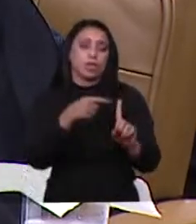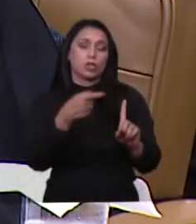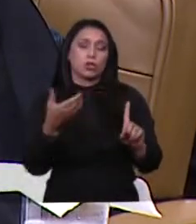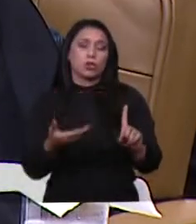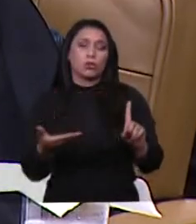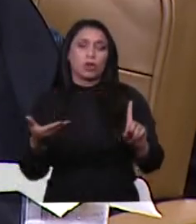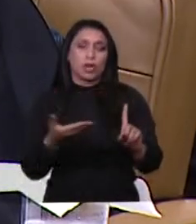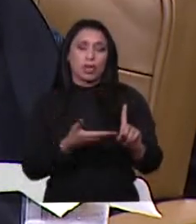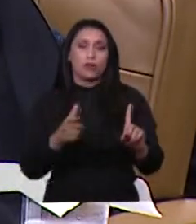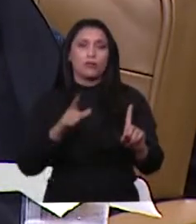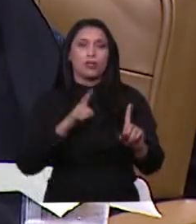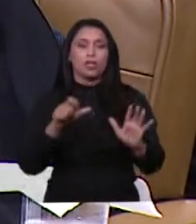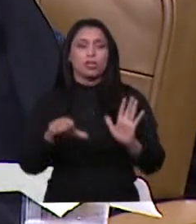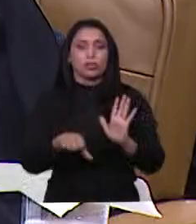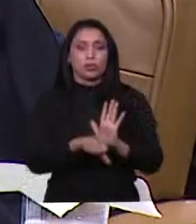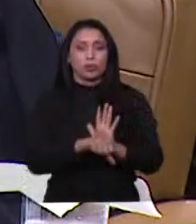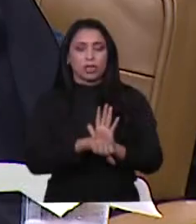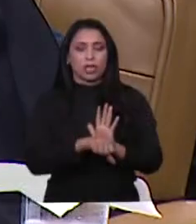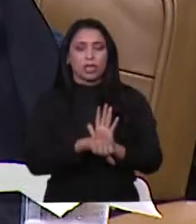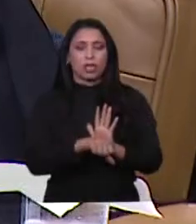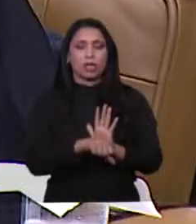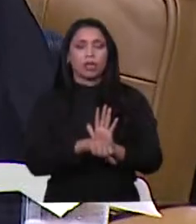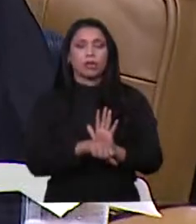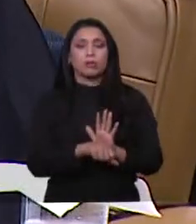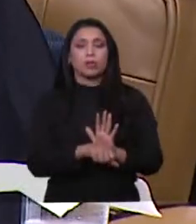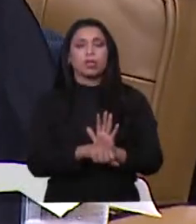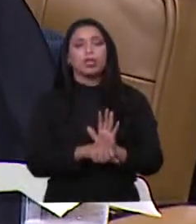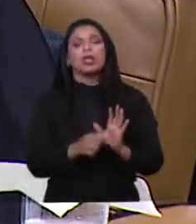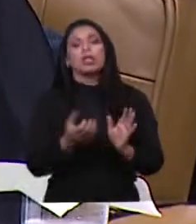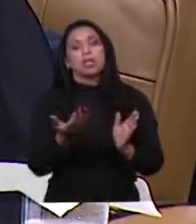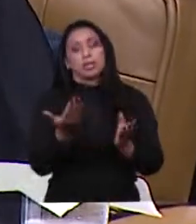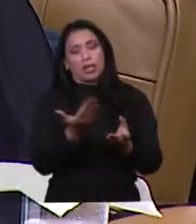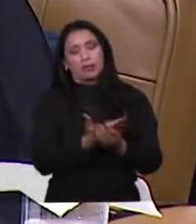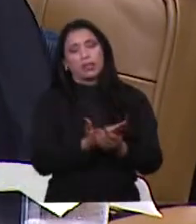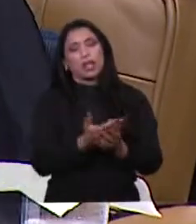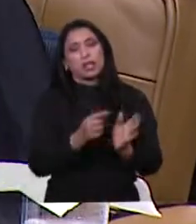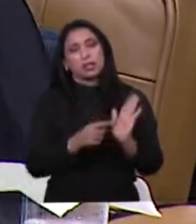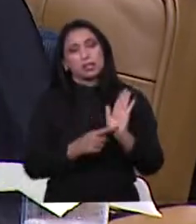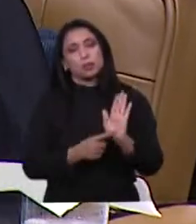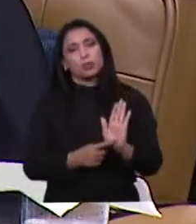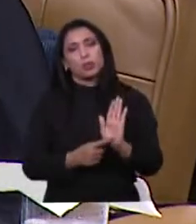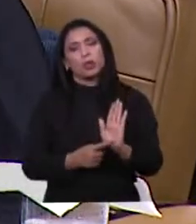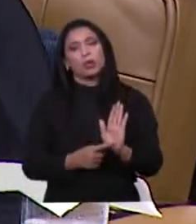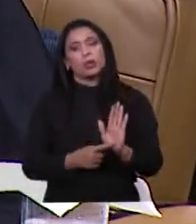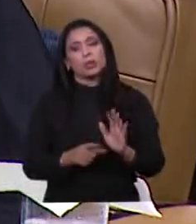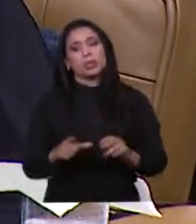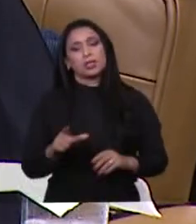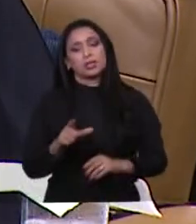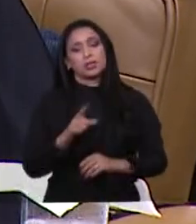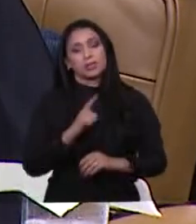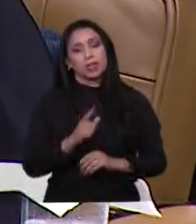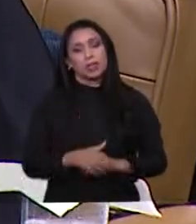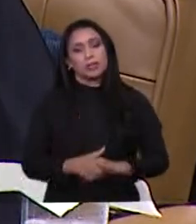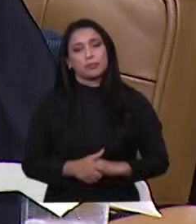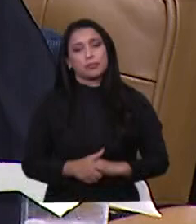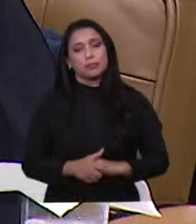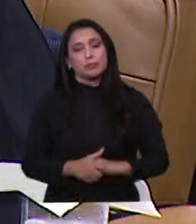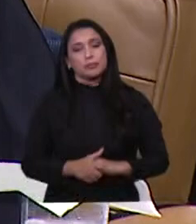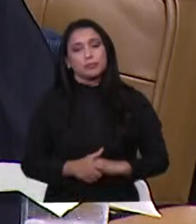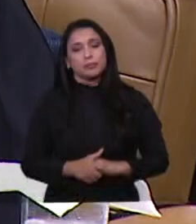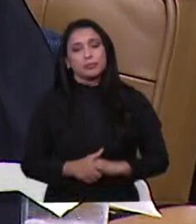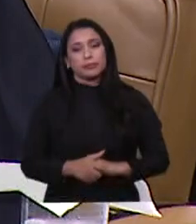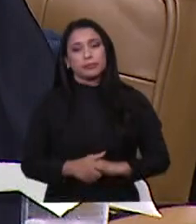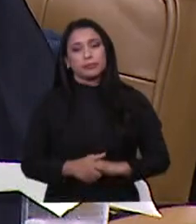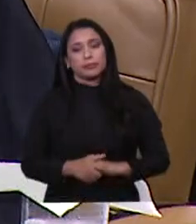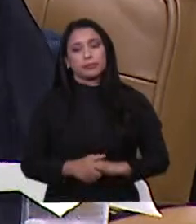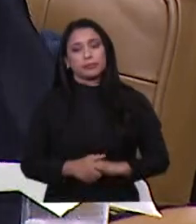ter praticado os crimes descritos naquela peça, pois presentes